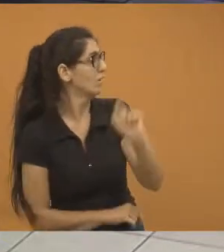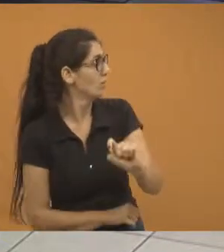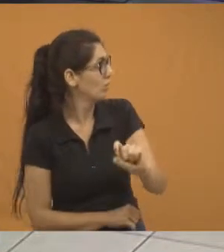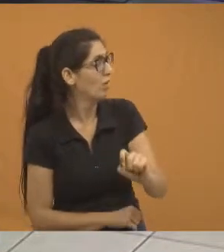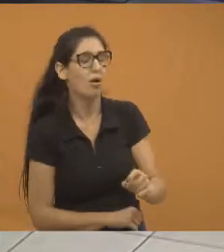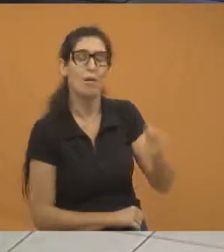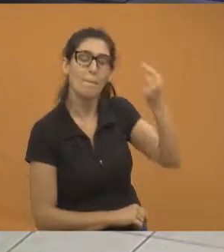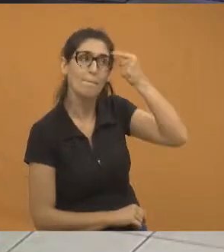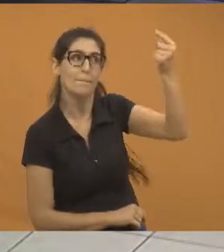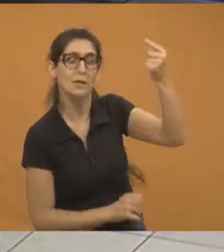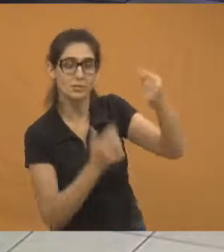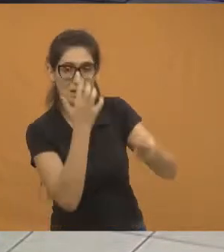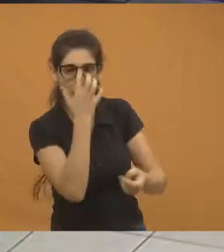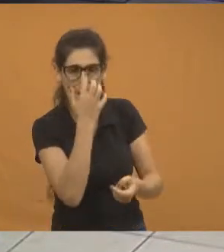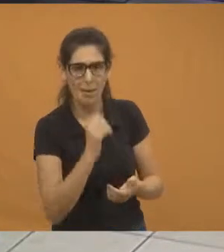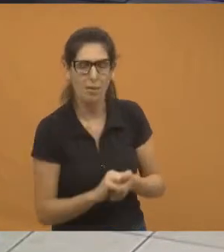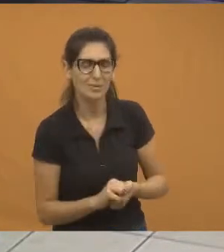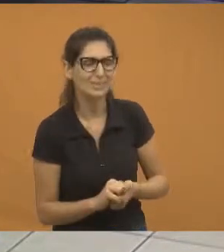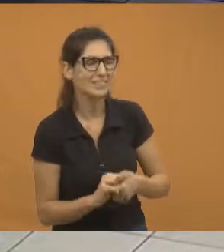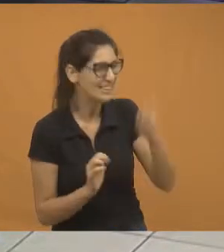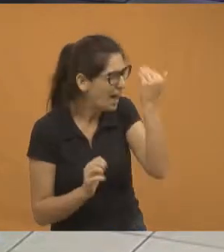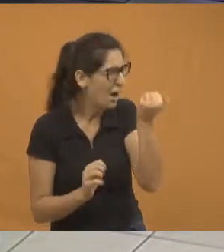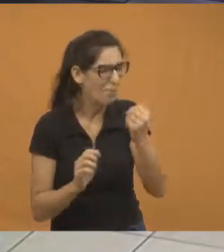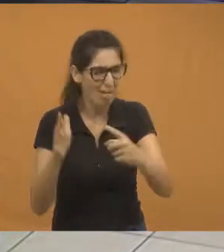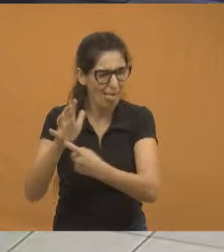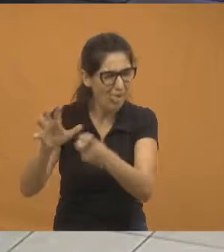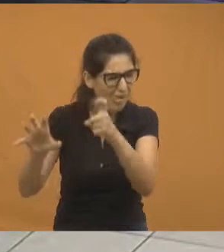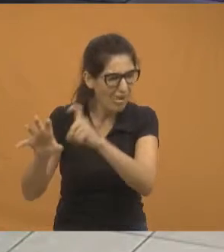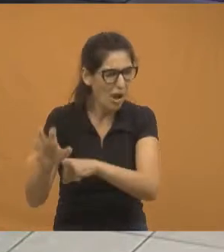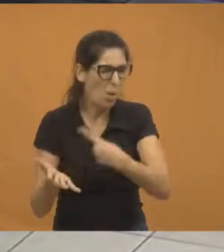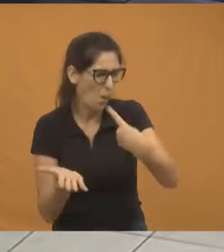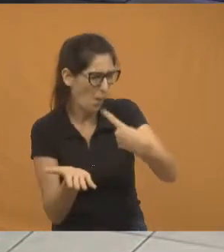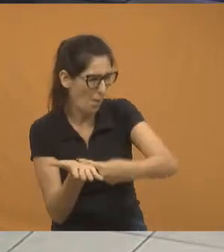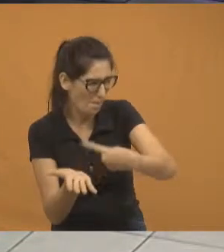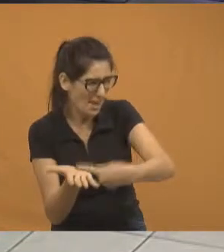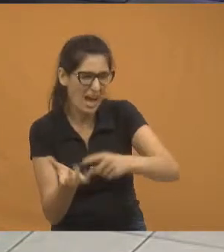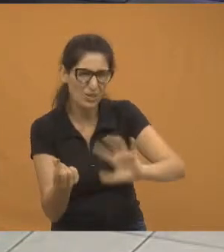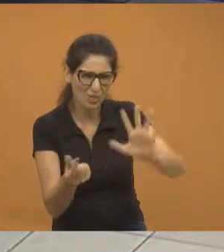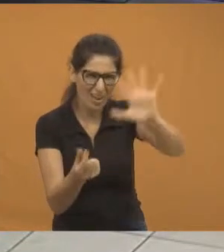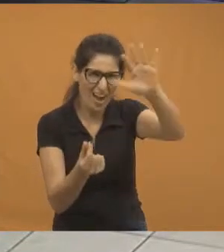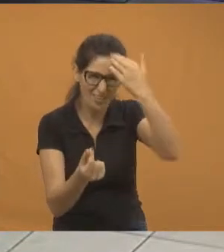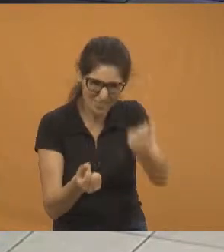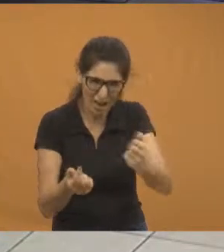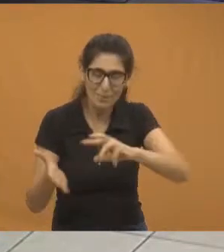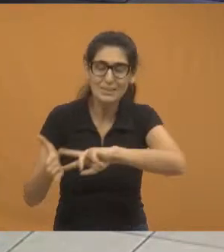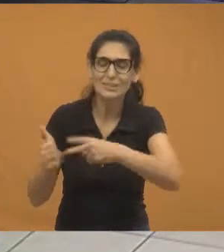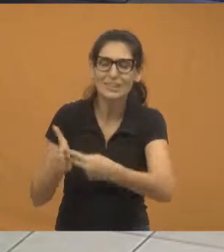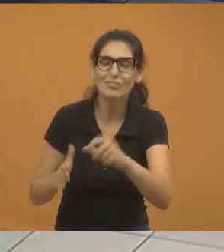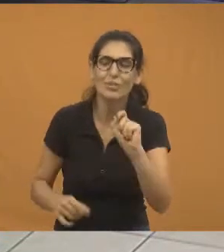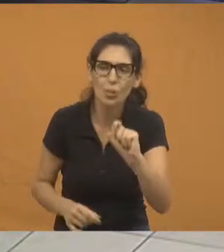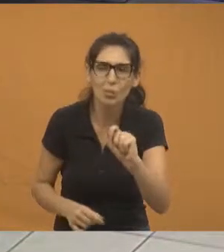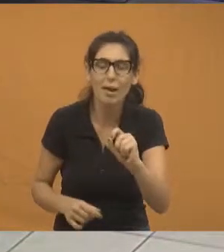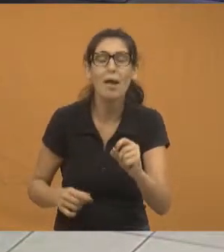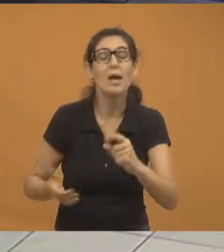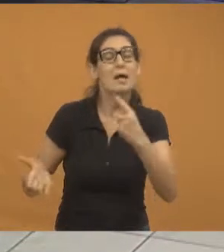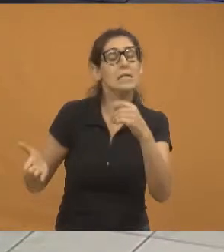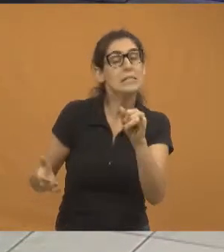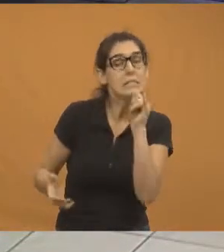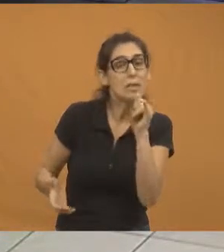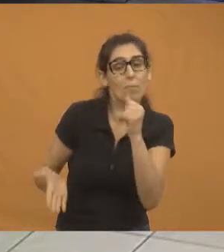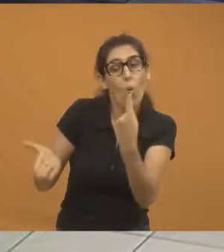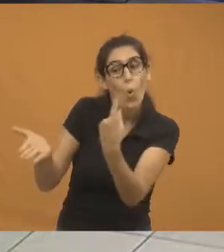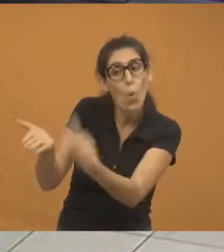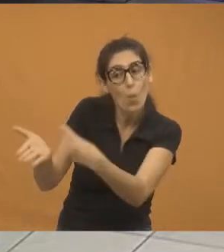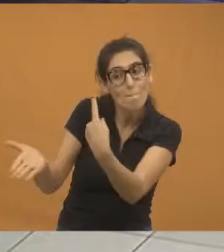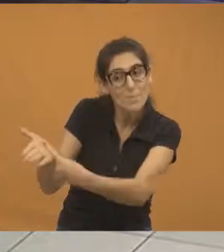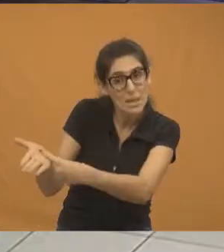antigo falar se o combinado não sai caro apesar de o edital ele é tem que ser bem sério e olha tenha display responsabilidade de